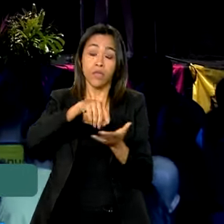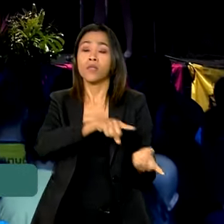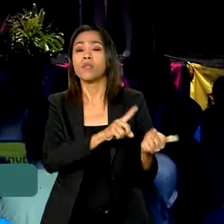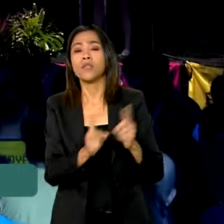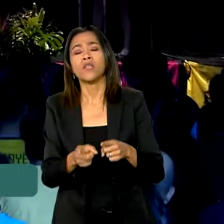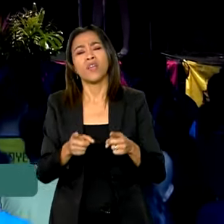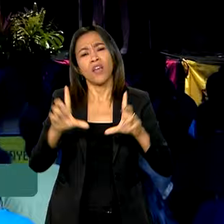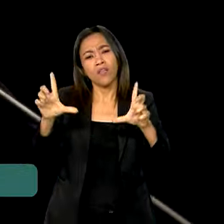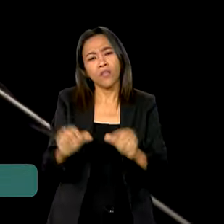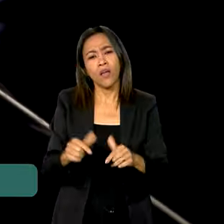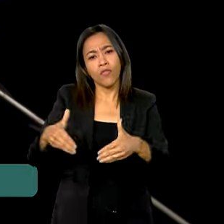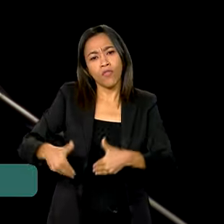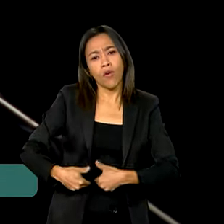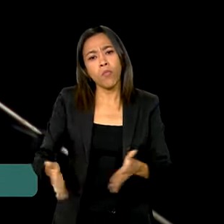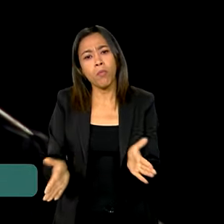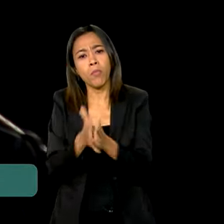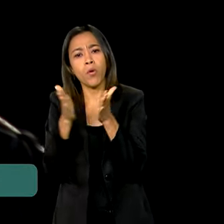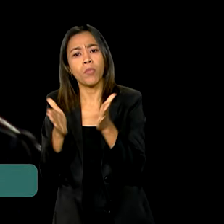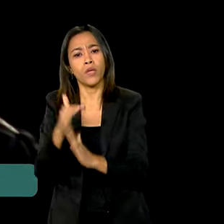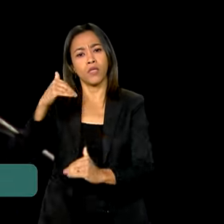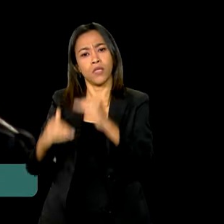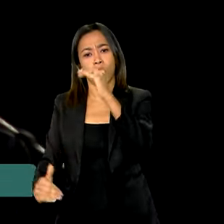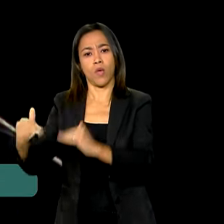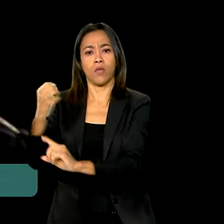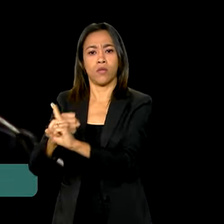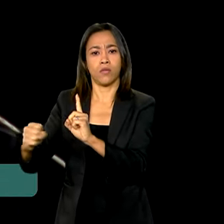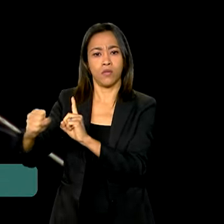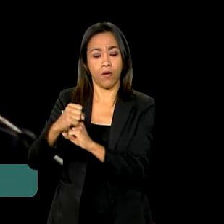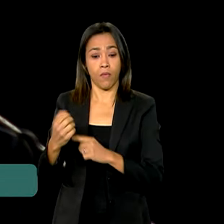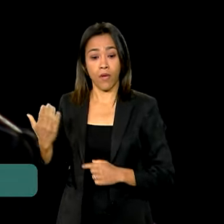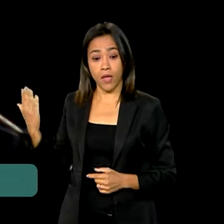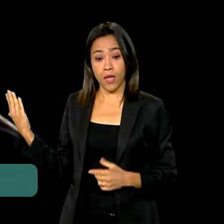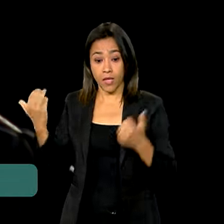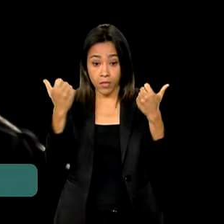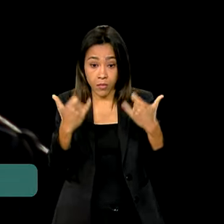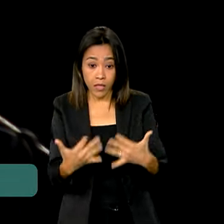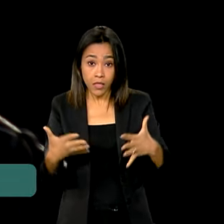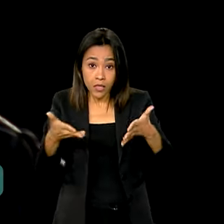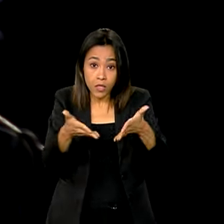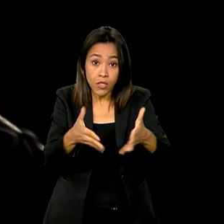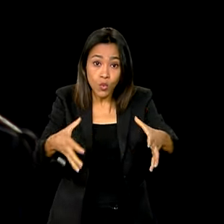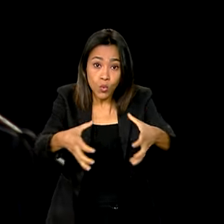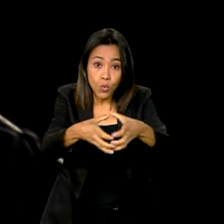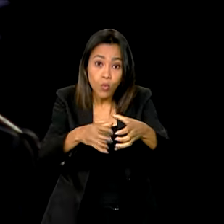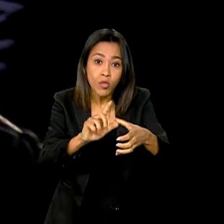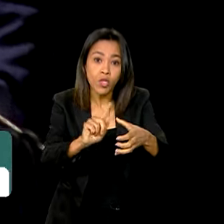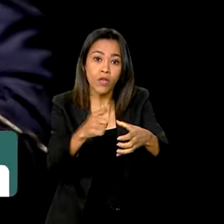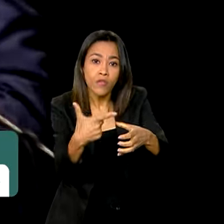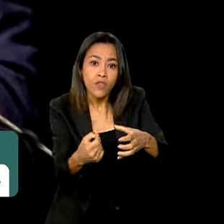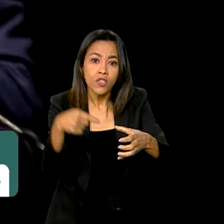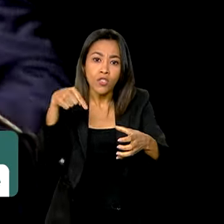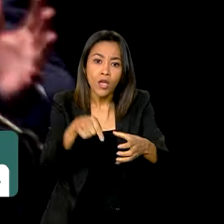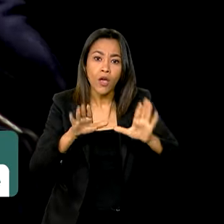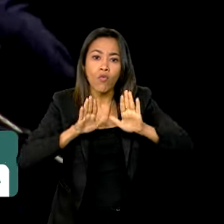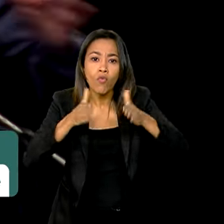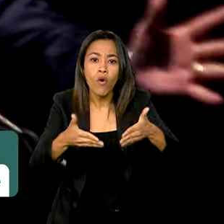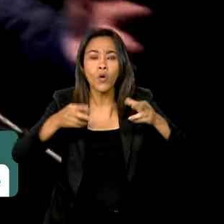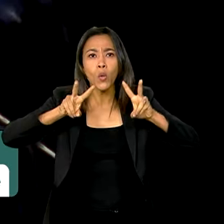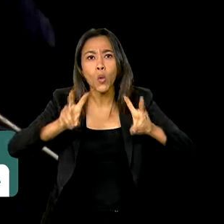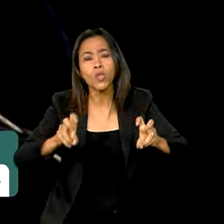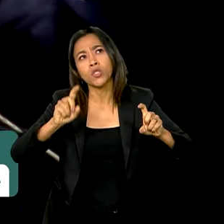pobreza e desigualdade. O G20 é um fórum que historicamente sempre tratou de